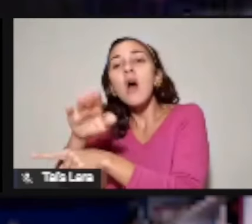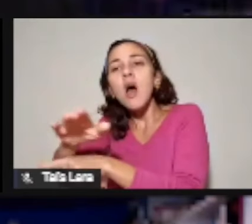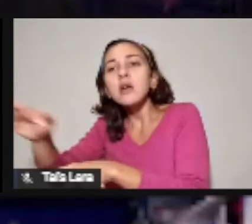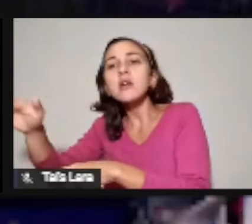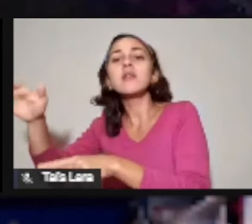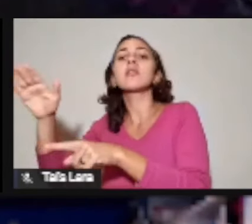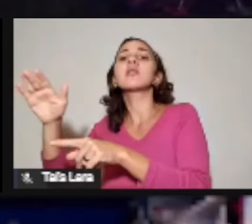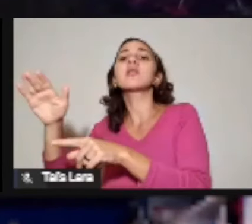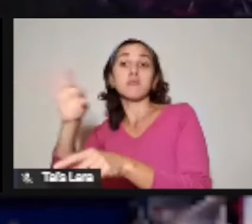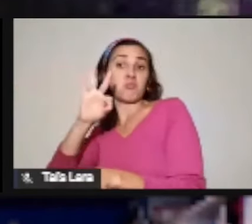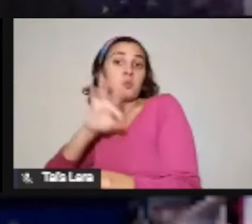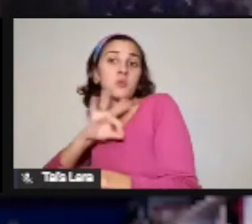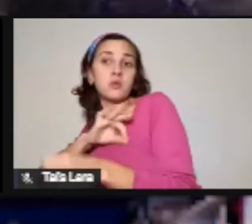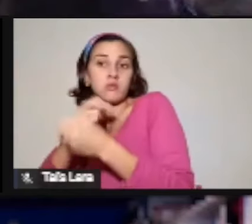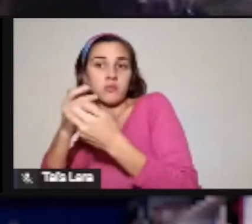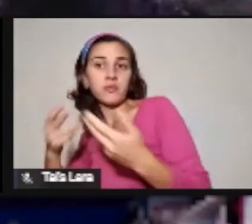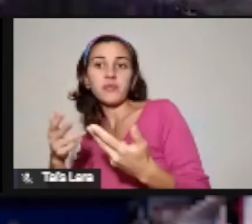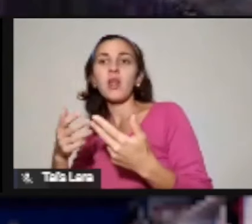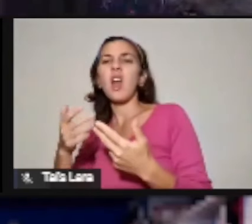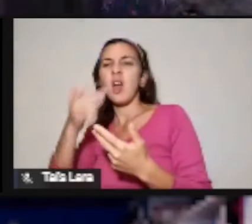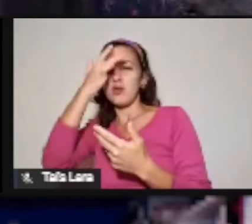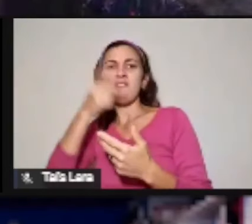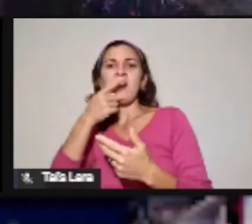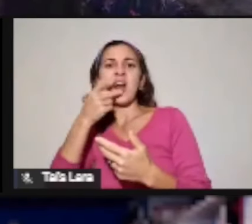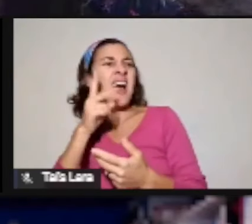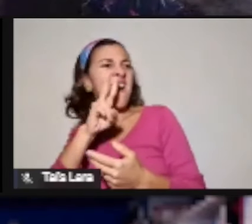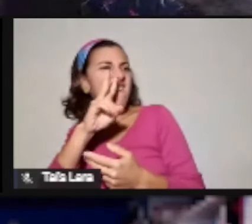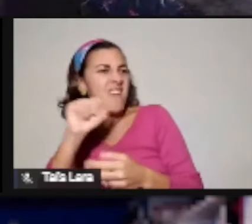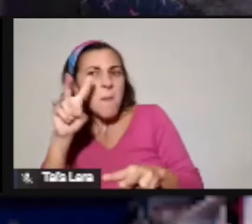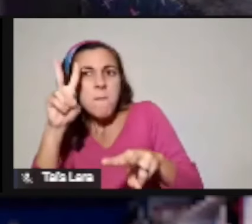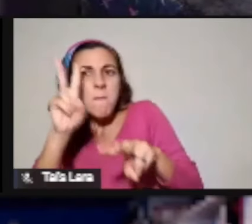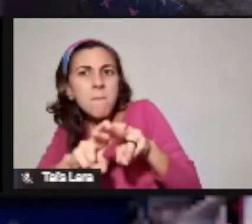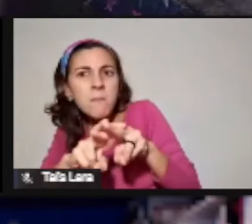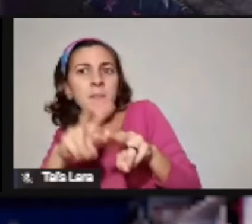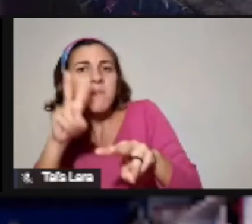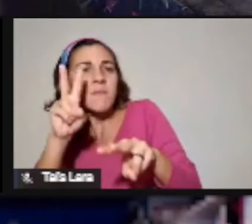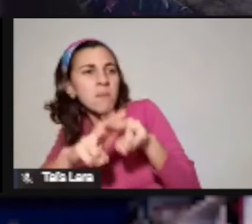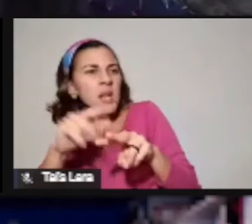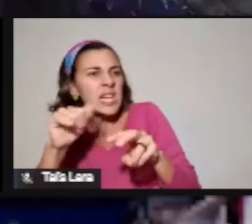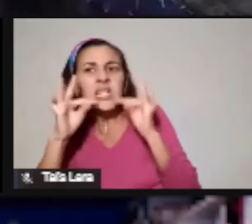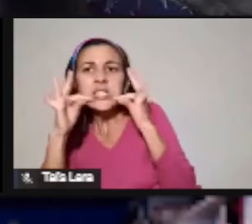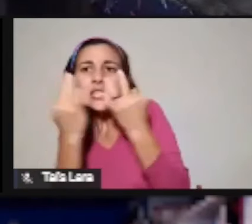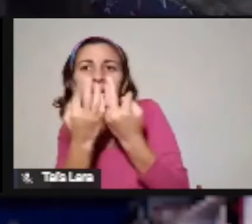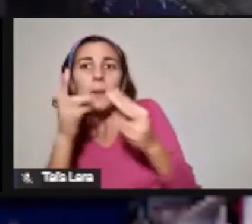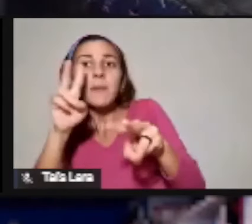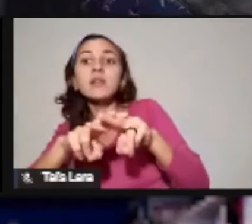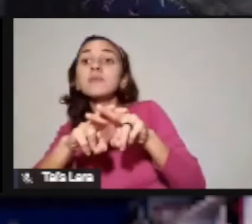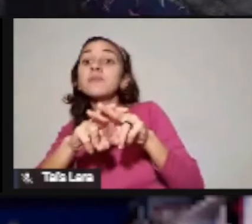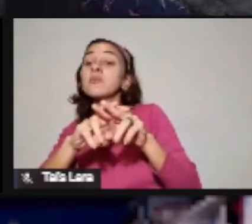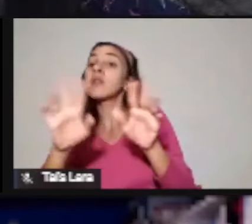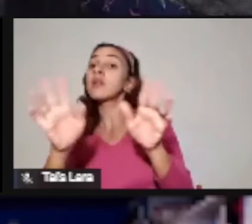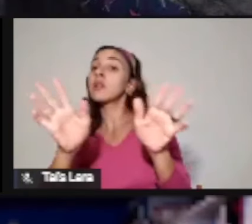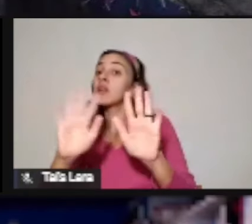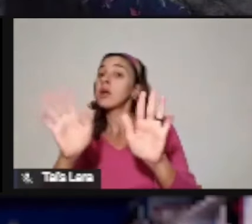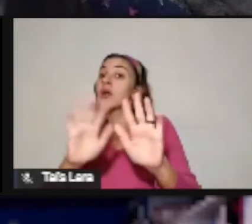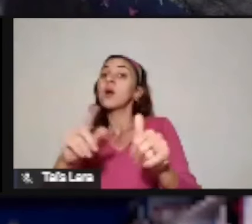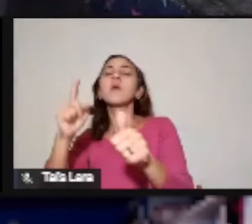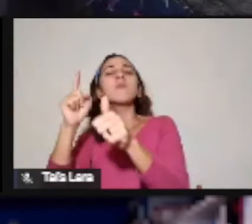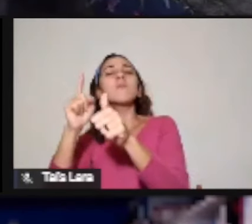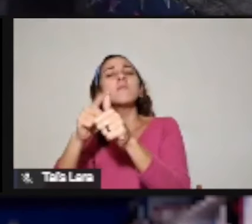prendendo todo mundo? Como muita gente pensou que o pai do João está lá preso. Não, a primeira coisa é atender essa família.